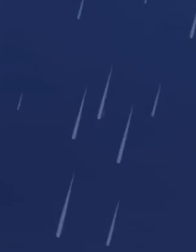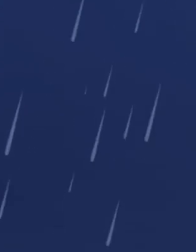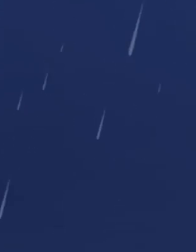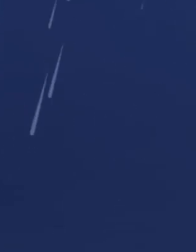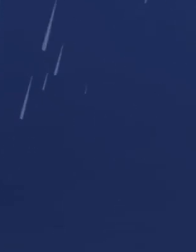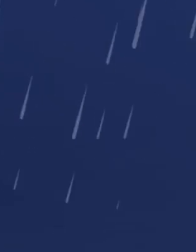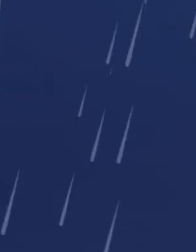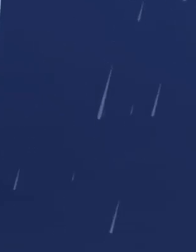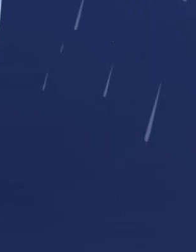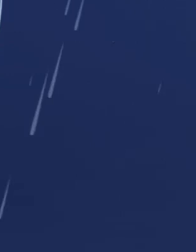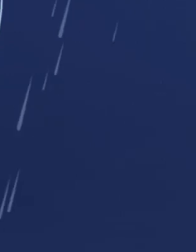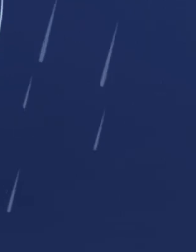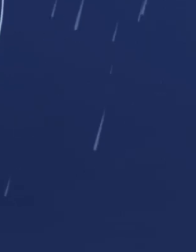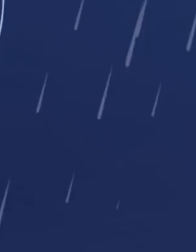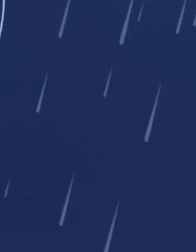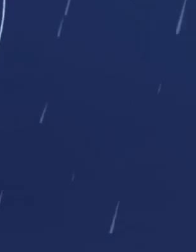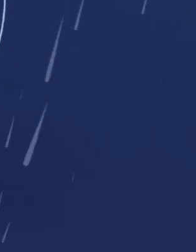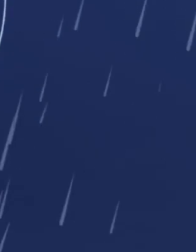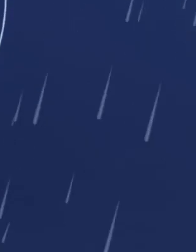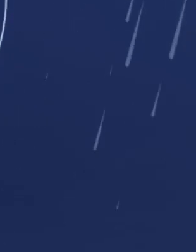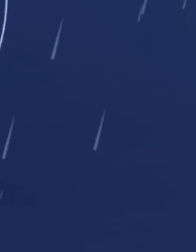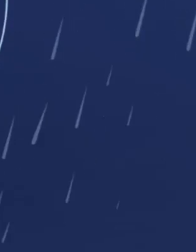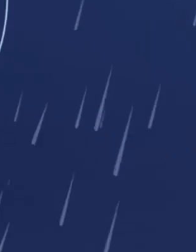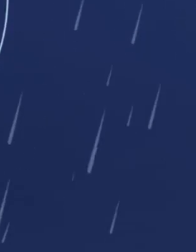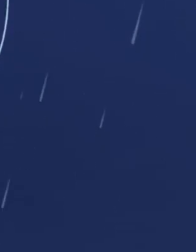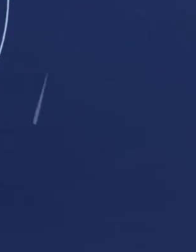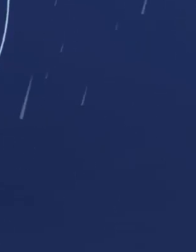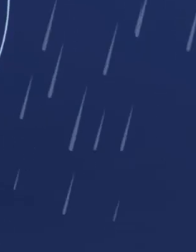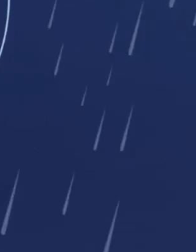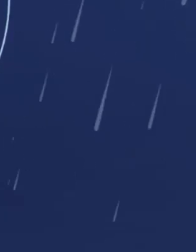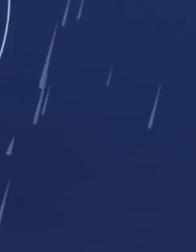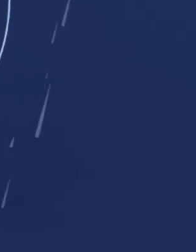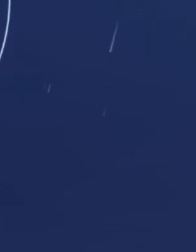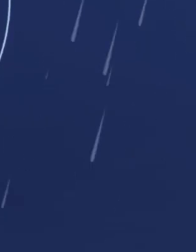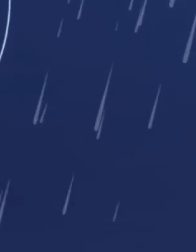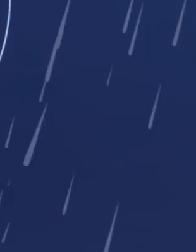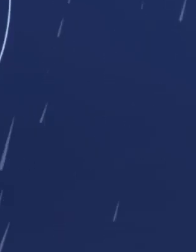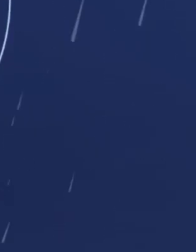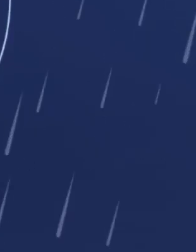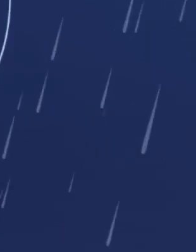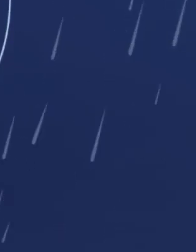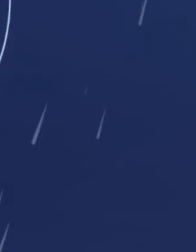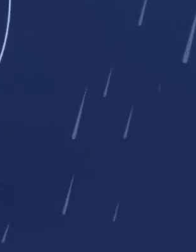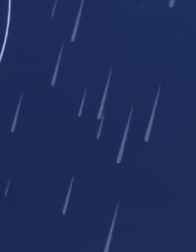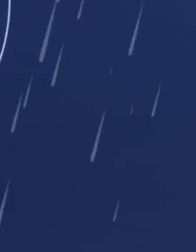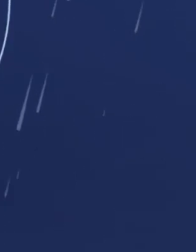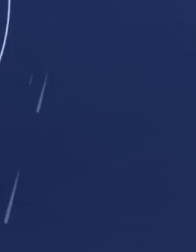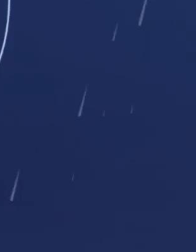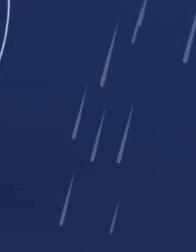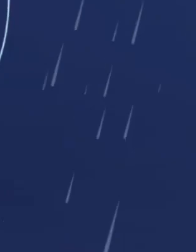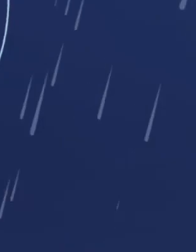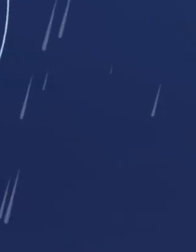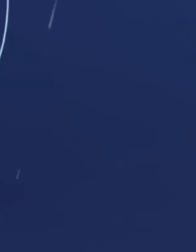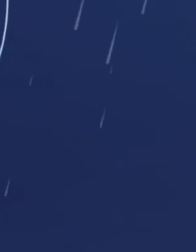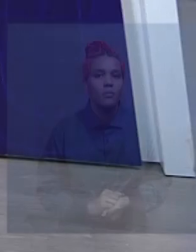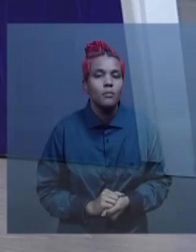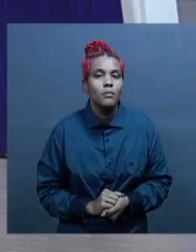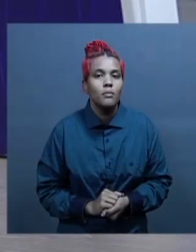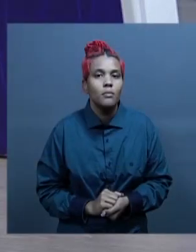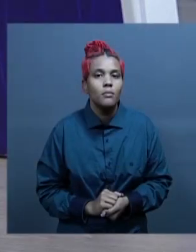patrocínio a mínima de 19 graus ea máxima de 27 e também tem previsão de chuva no final da tarde